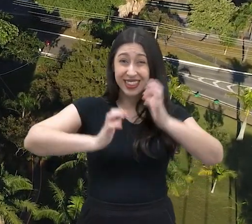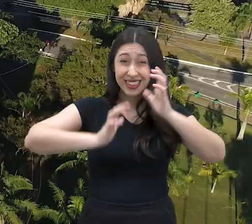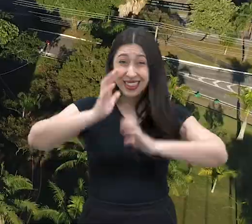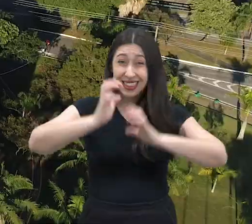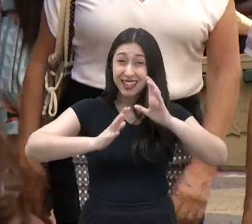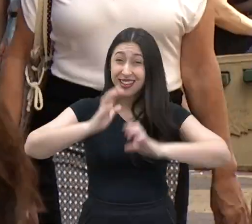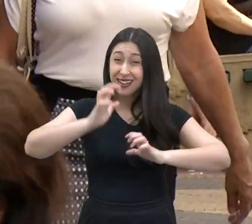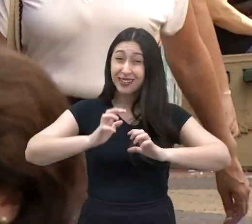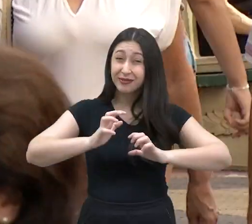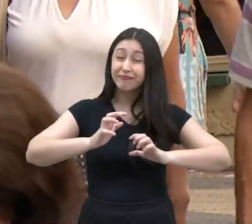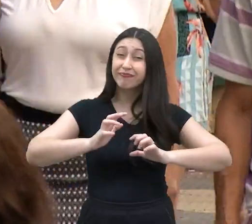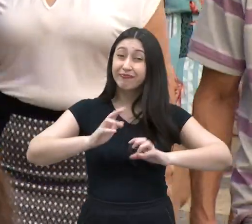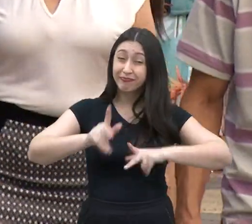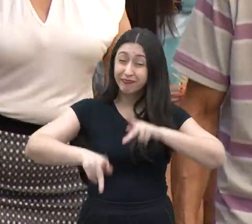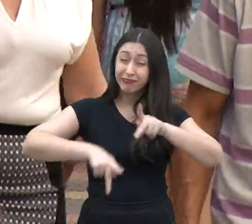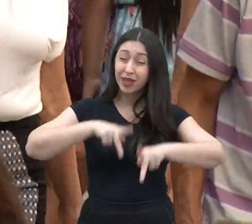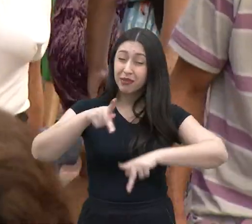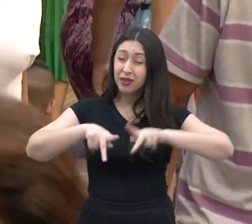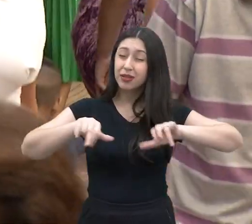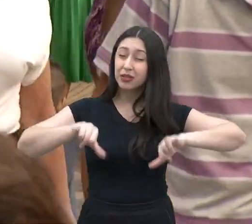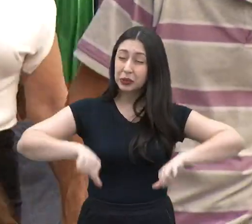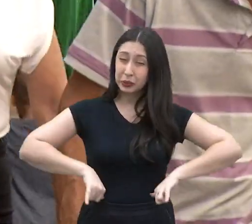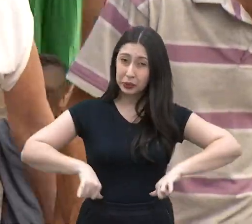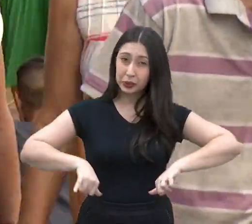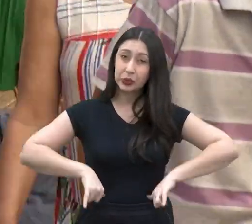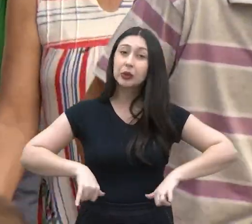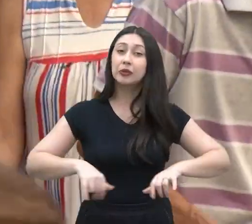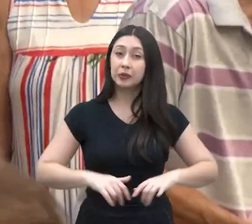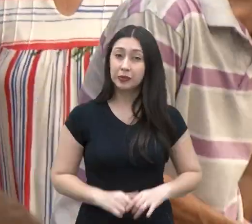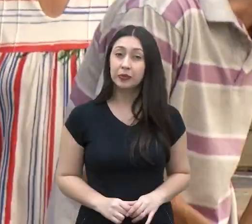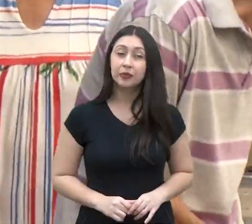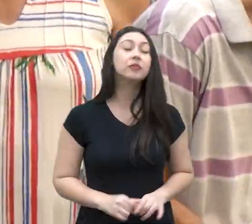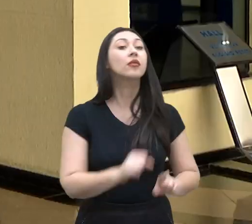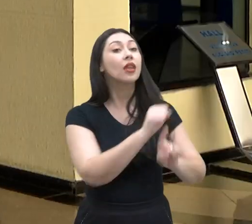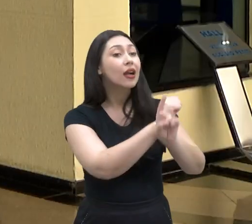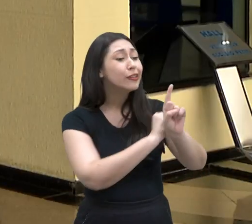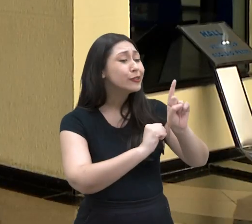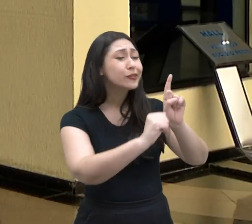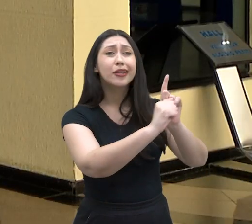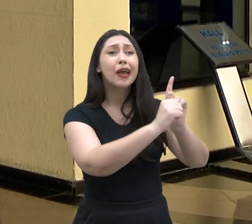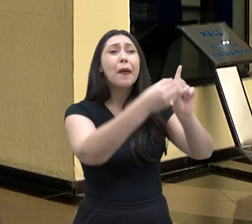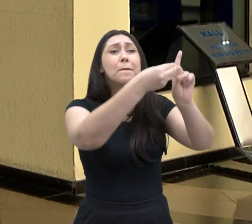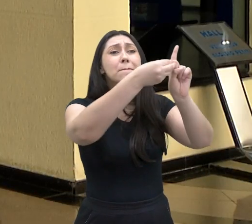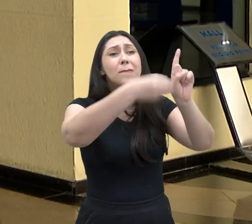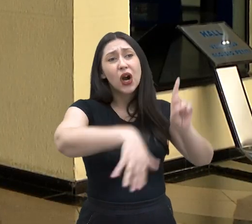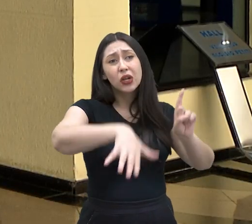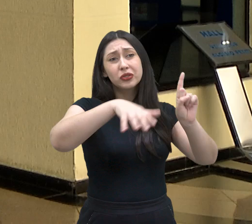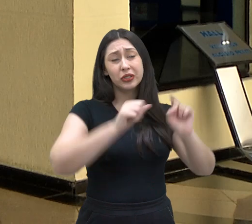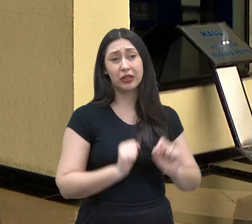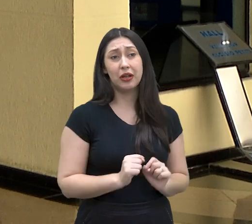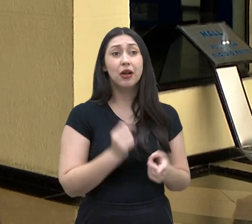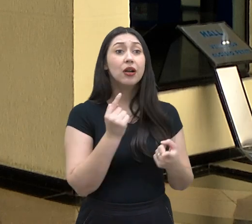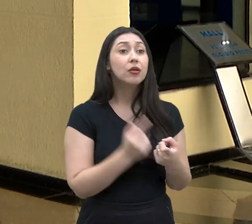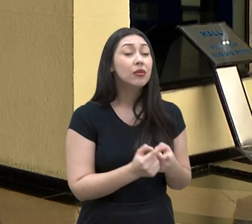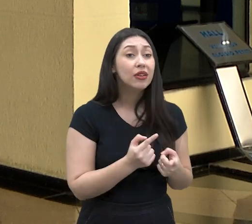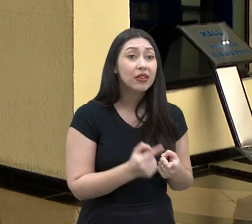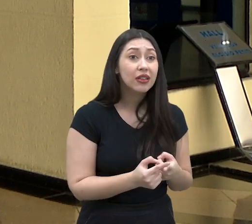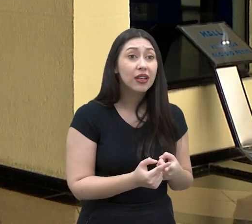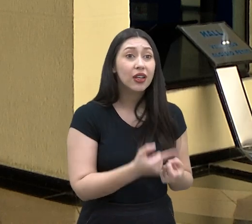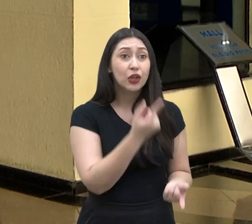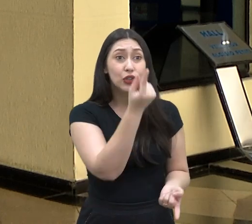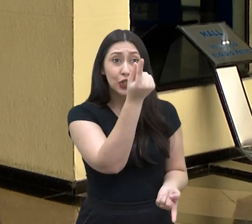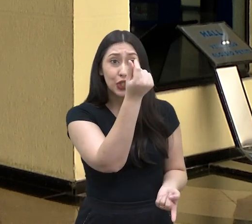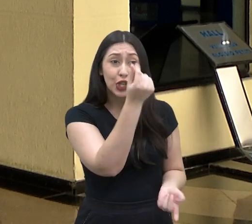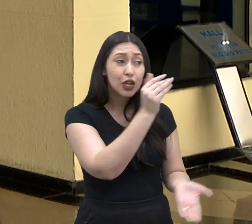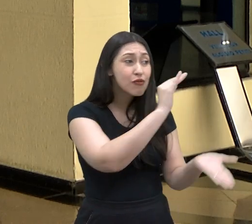é conturbada, a população da cidade é afetada de forma negativa. É a sociedade que fica prejudicada, porque